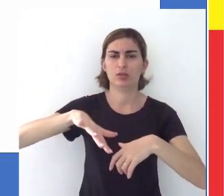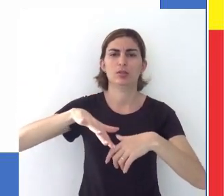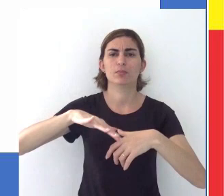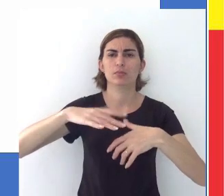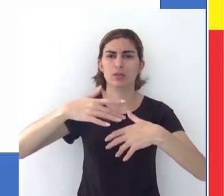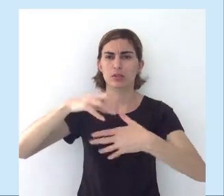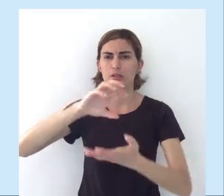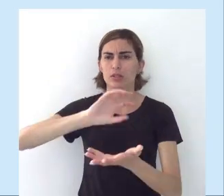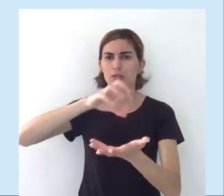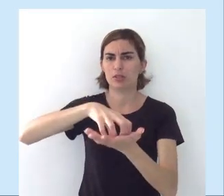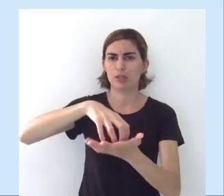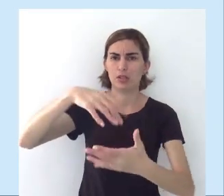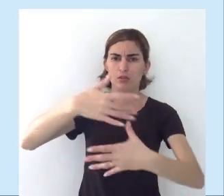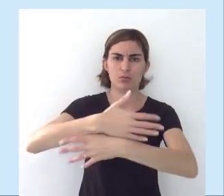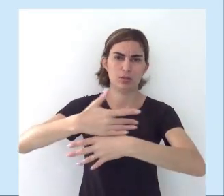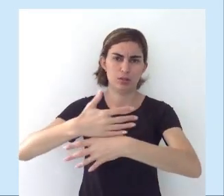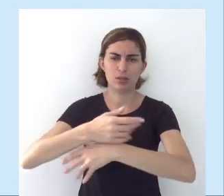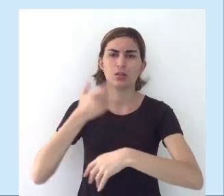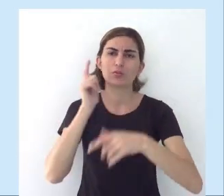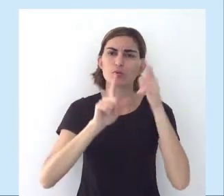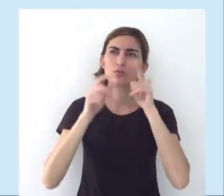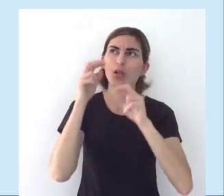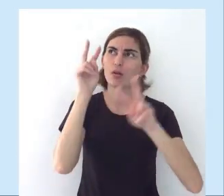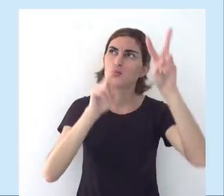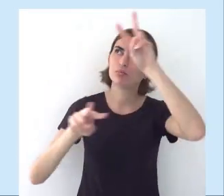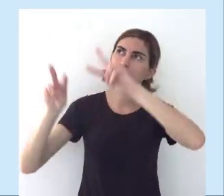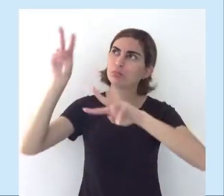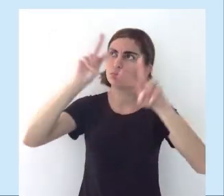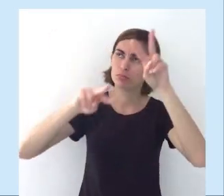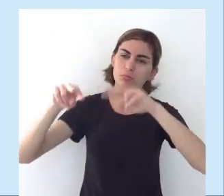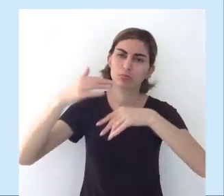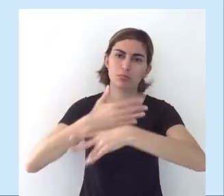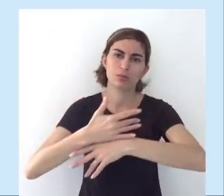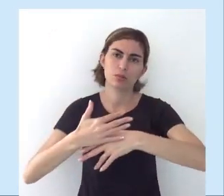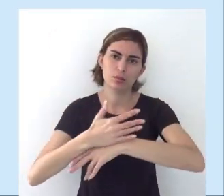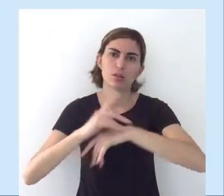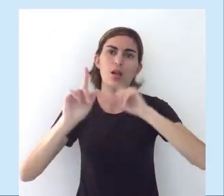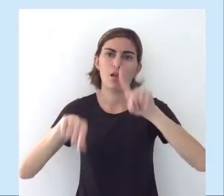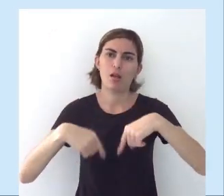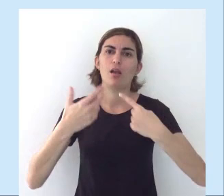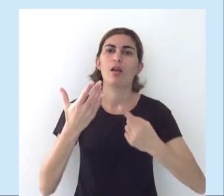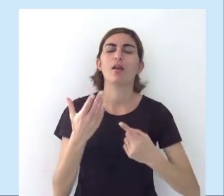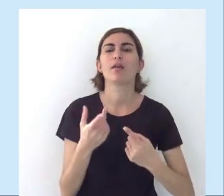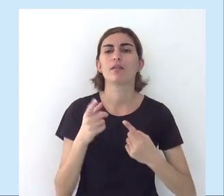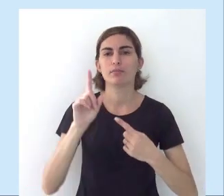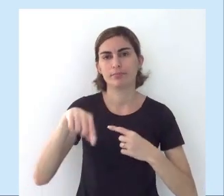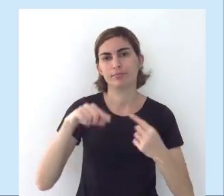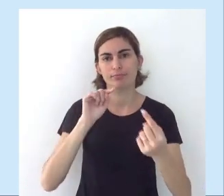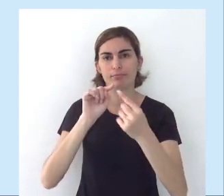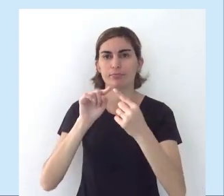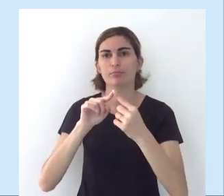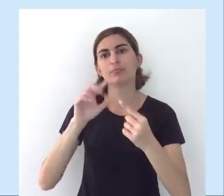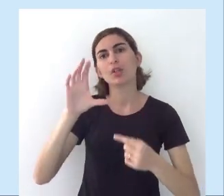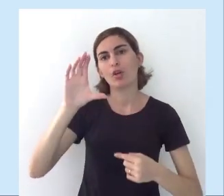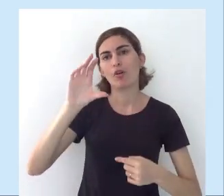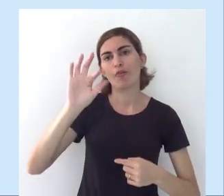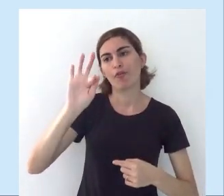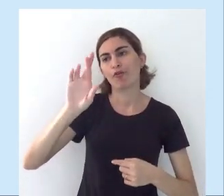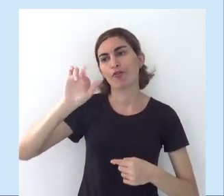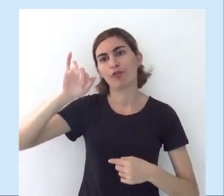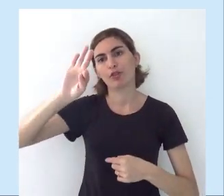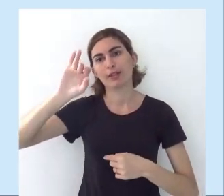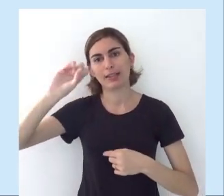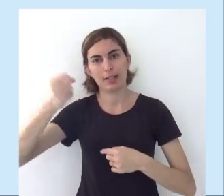tá? Então, a maioria das chuvas que a gente consegue observar em nossa cidade são geralmente relacionadas às